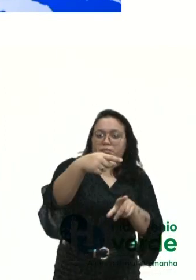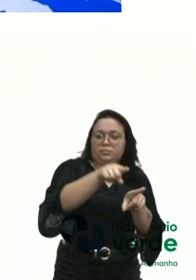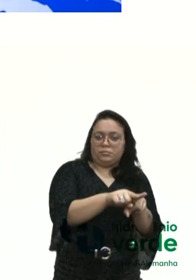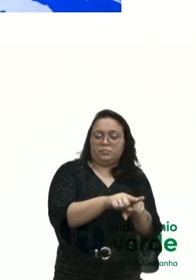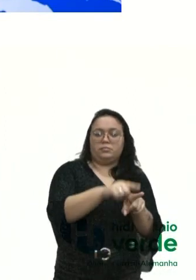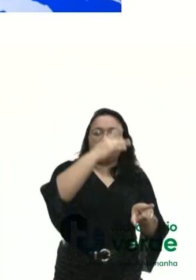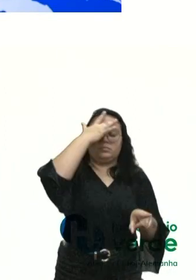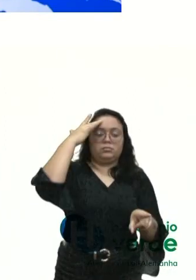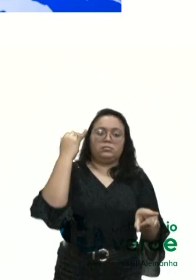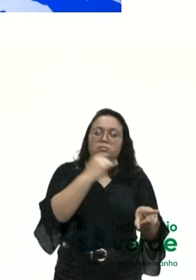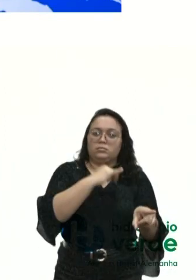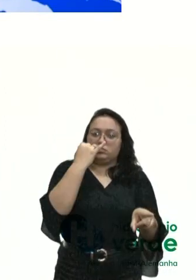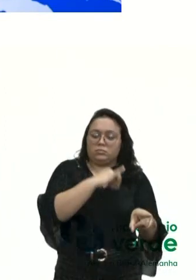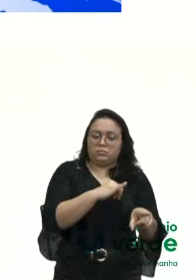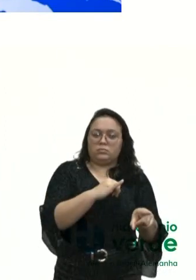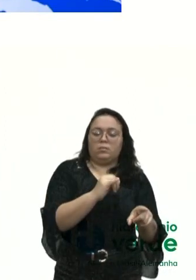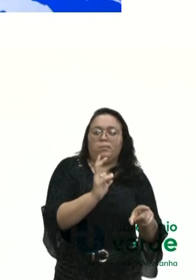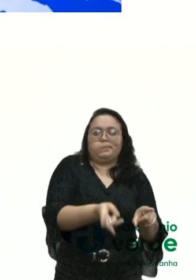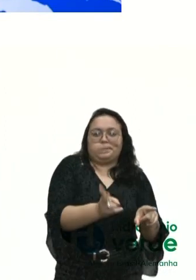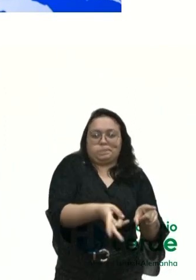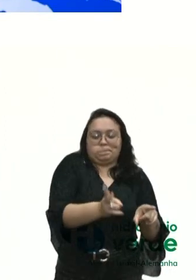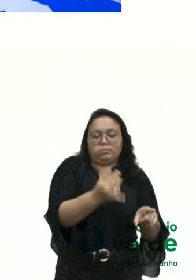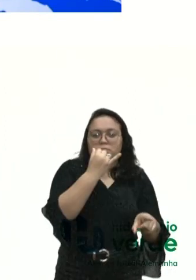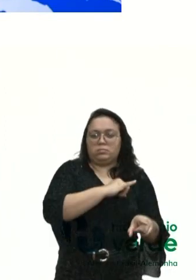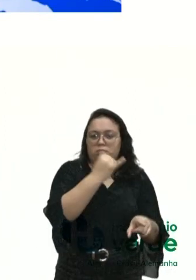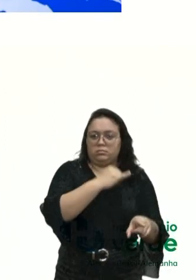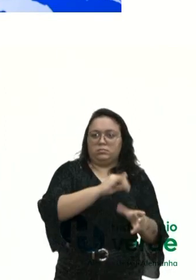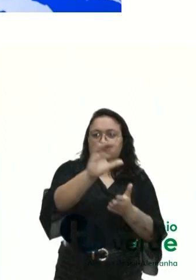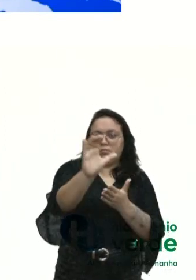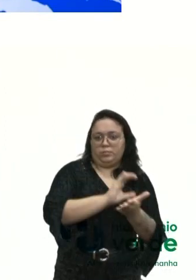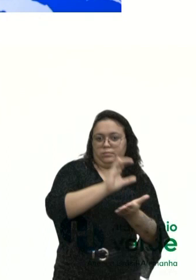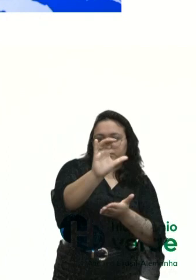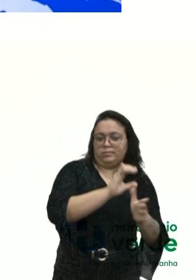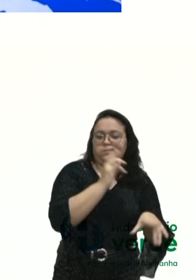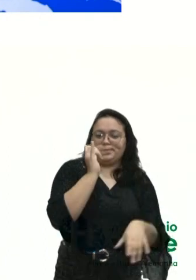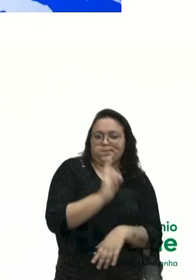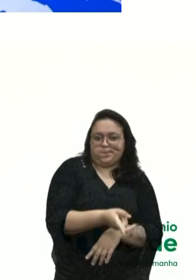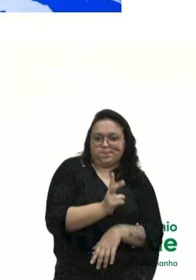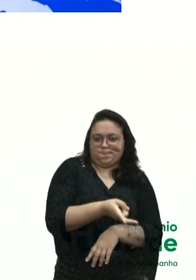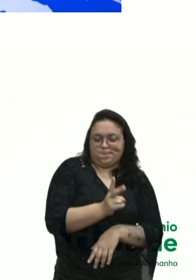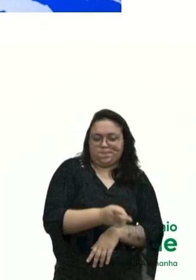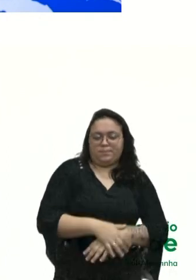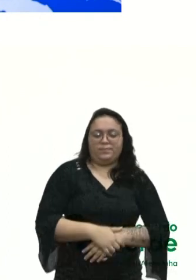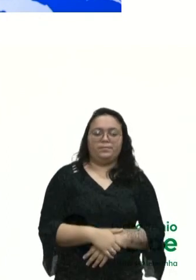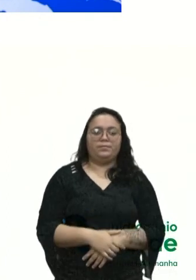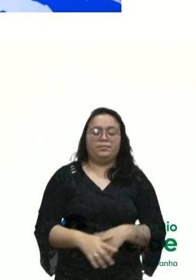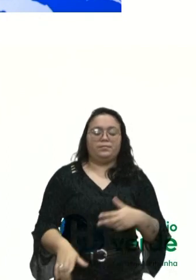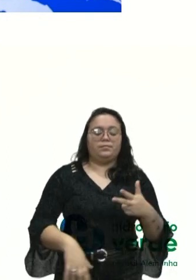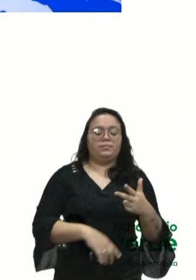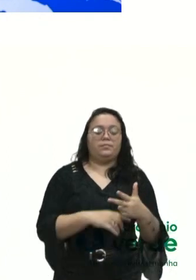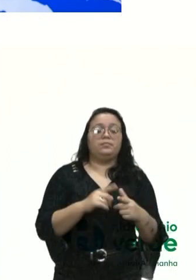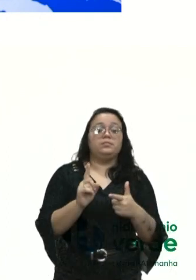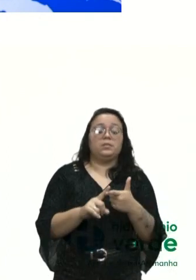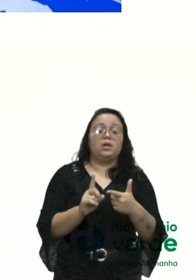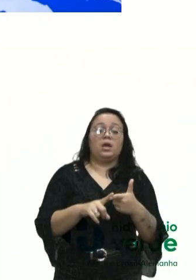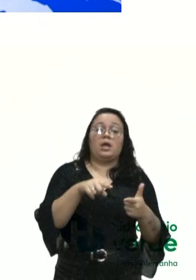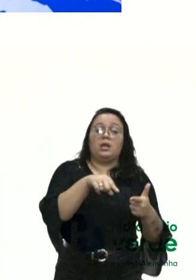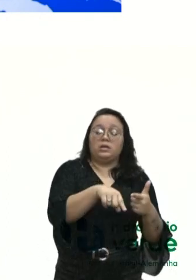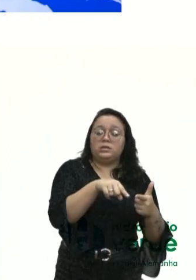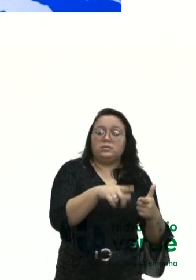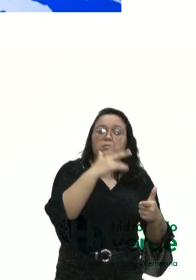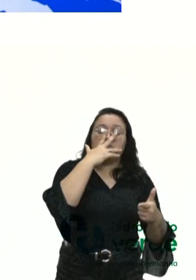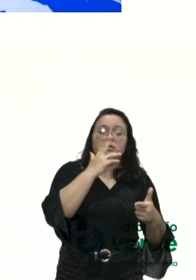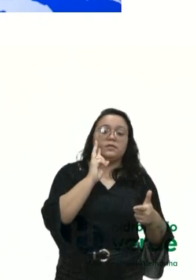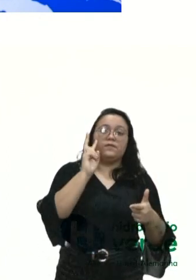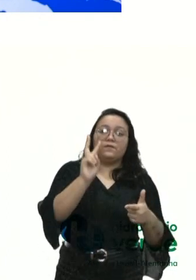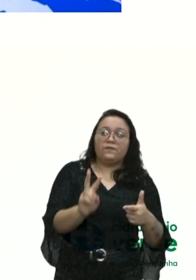para assegurar esse fornecimento de hidrogênio verde, aí talvez Safeguard green para fazer hydrogen. uma coisa rápida, mas ao mesmo tempo também olhar at the no